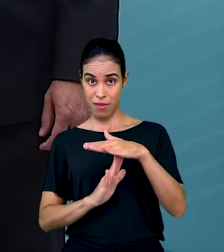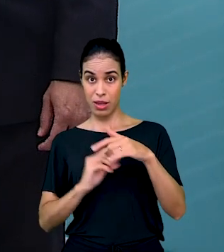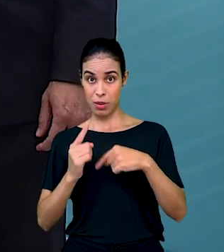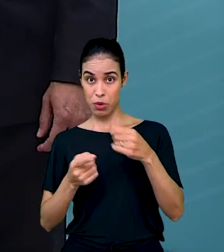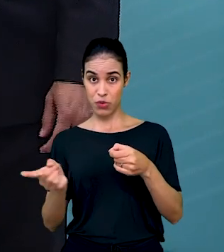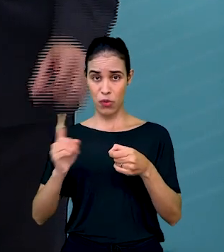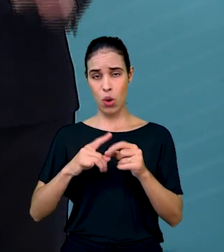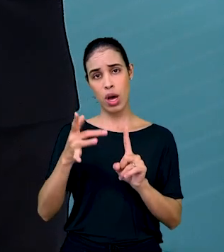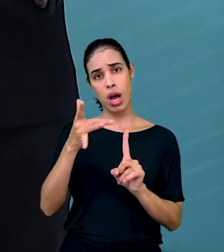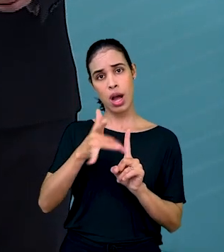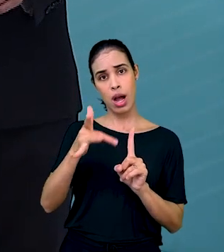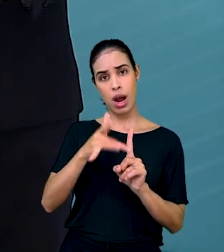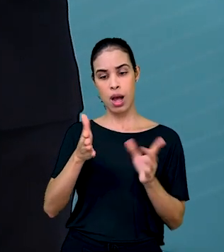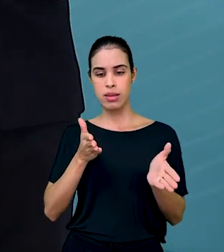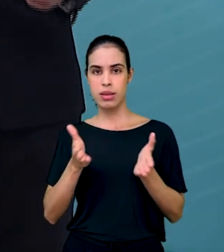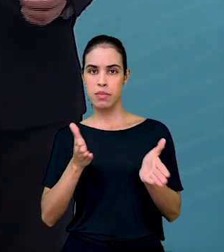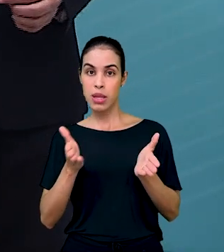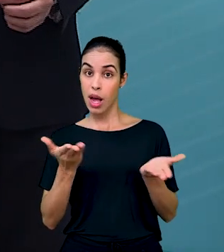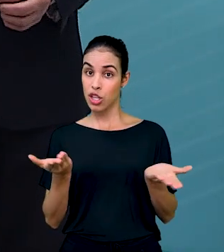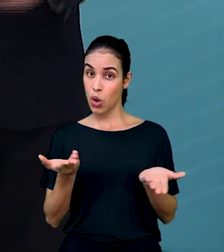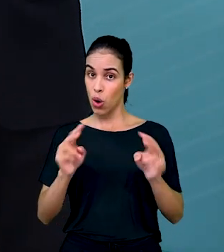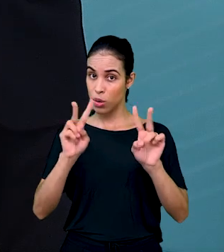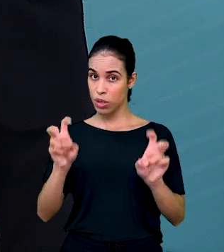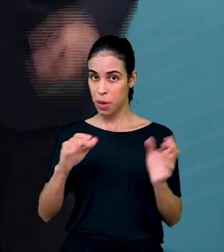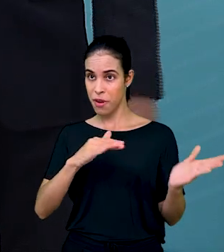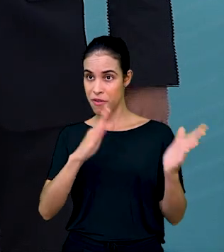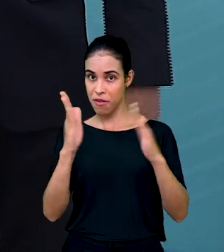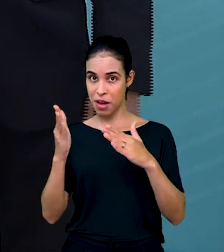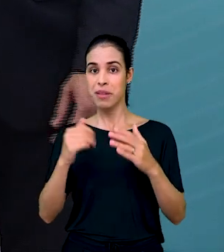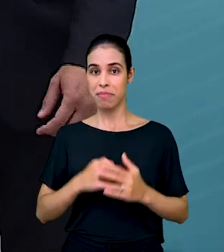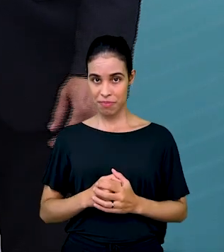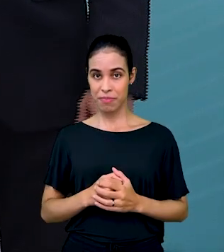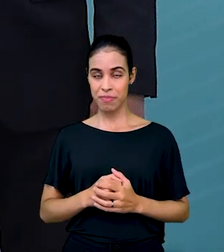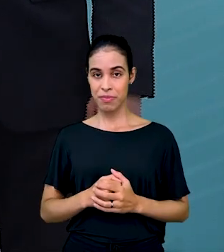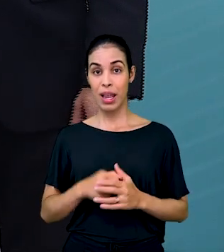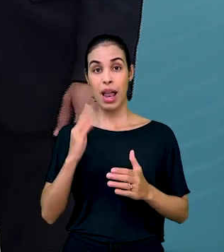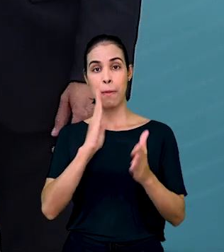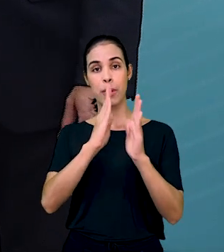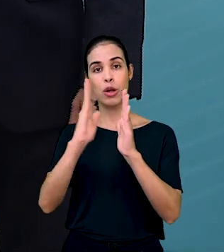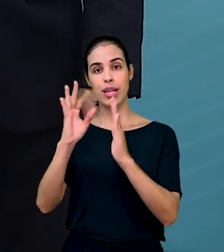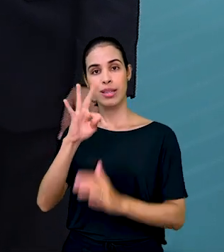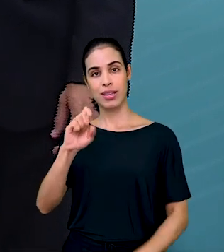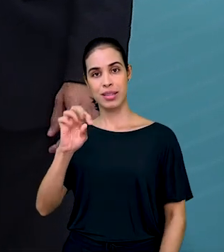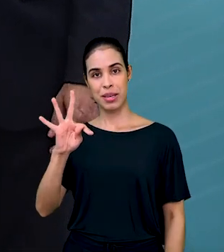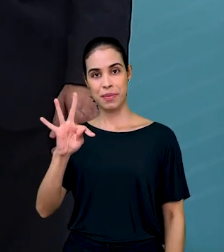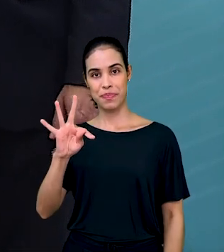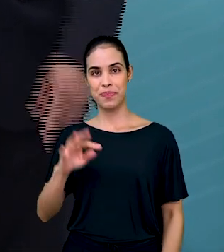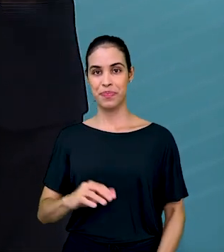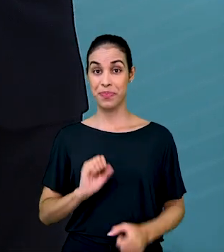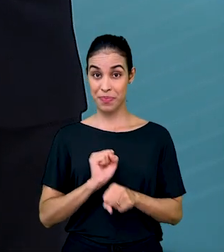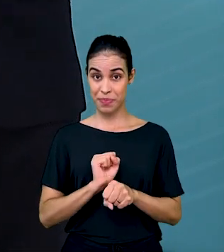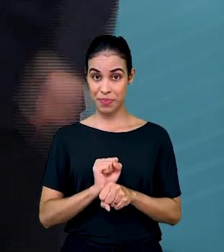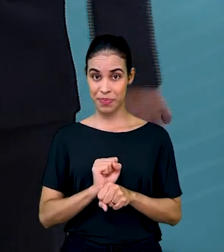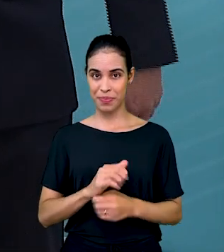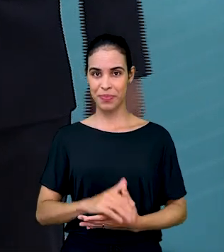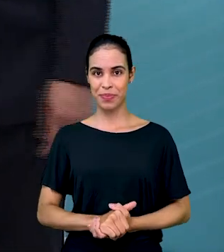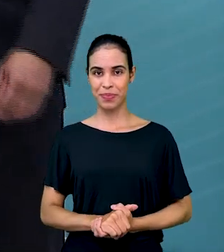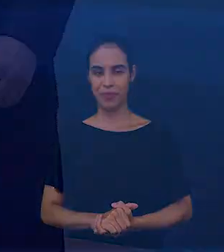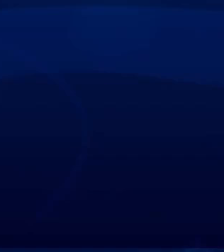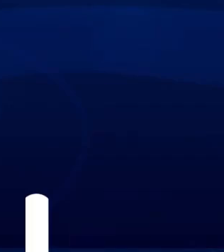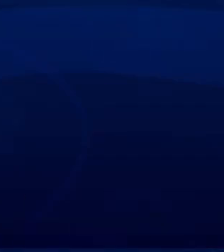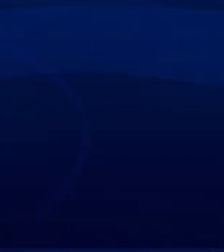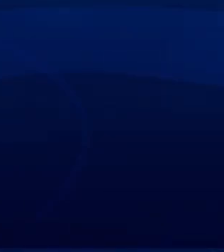rápida e logo mais, capacitismo e acessibilidade são assuntos de seleção de artigos da biblioteca do TST. A gente volta